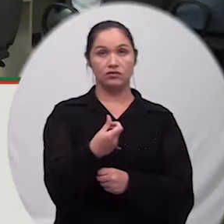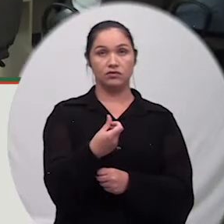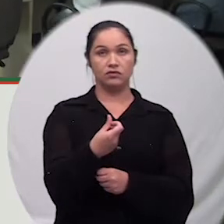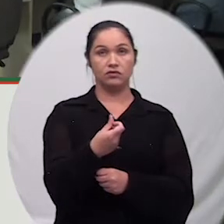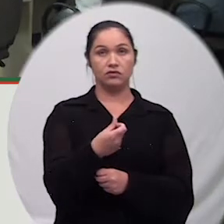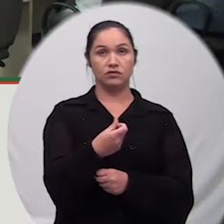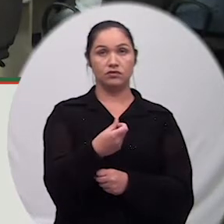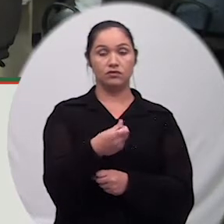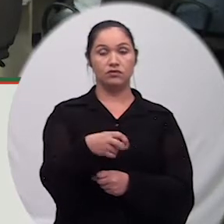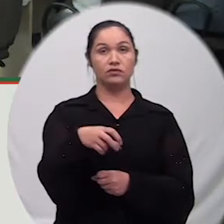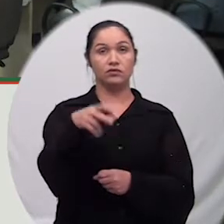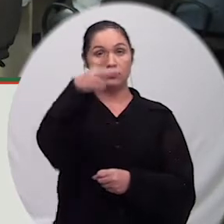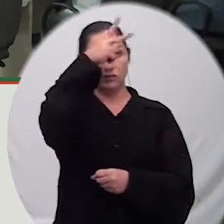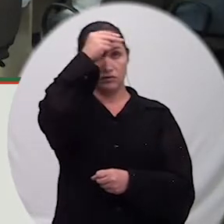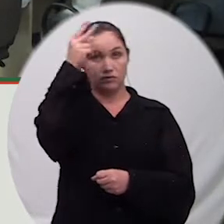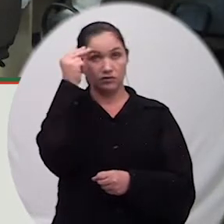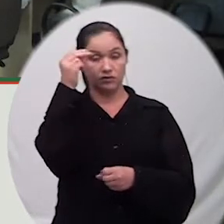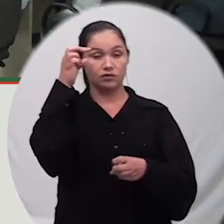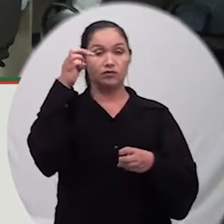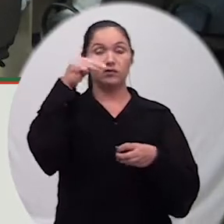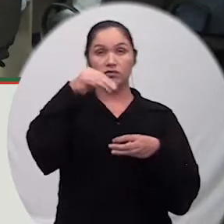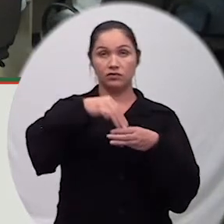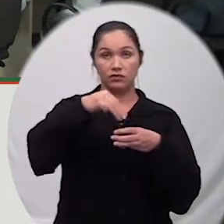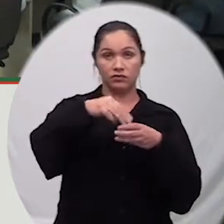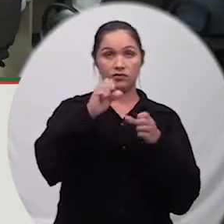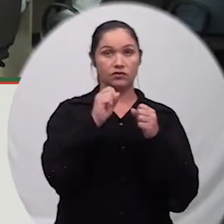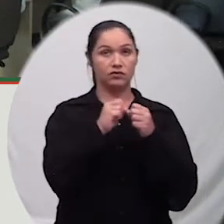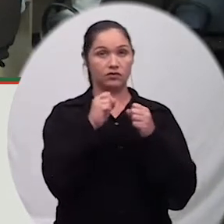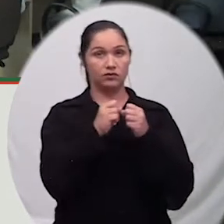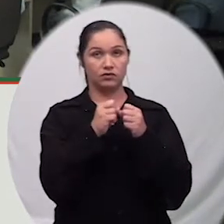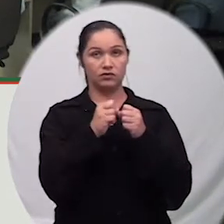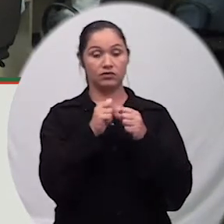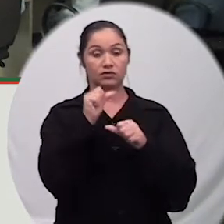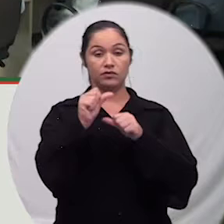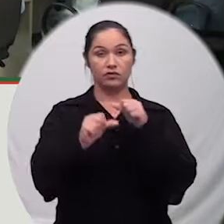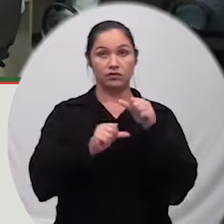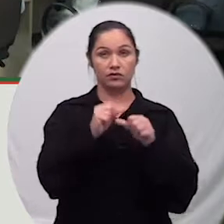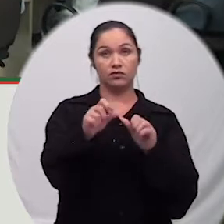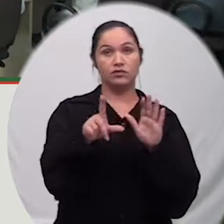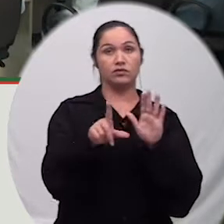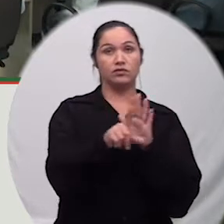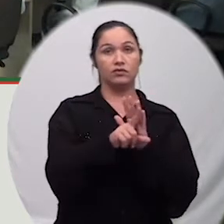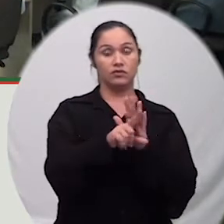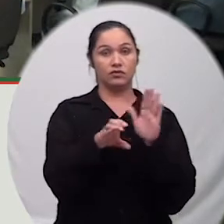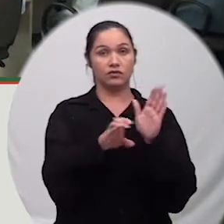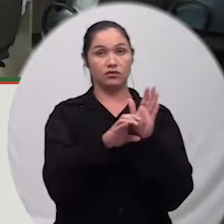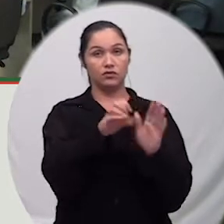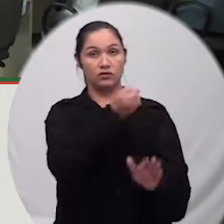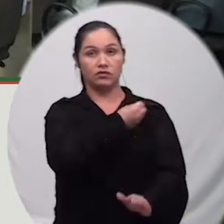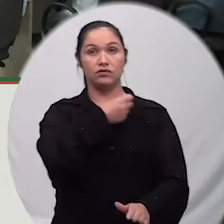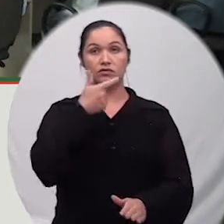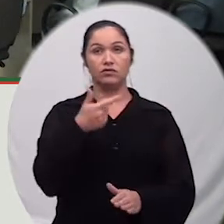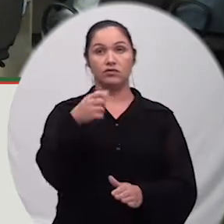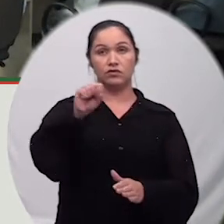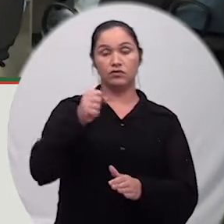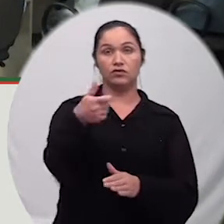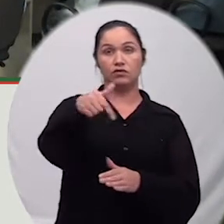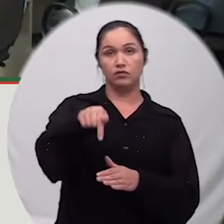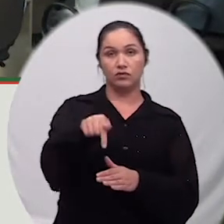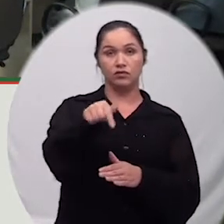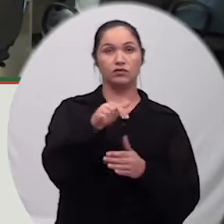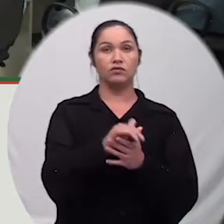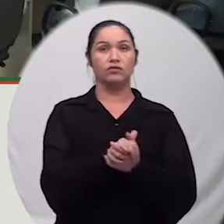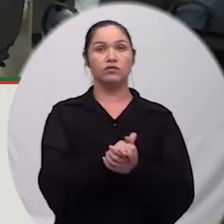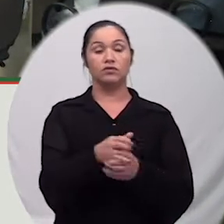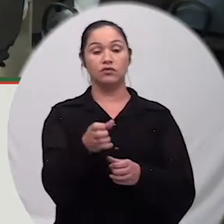PLCPE 046/18, de autoria do Prefeito Municipal, que altera dispositivos da Lei Complementar número 287,